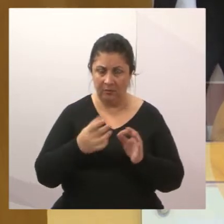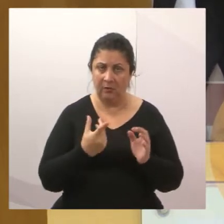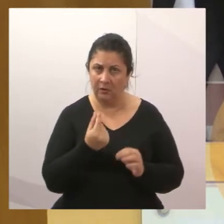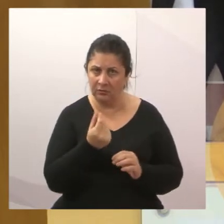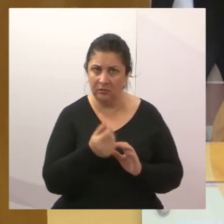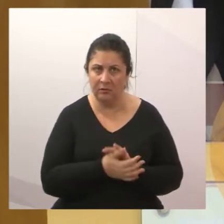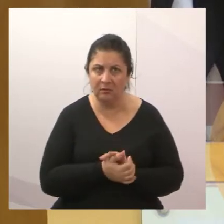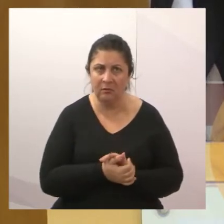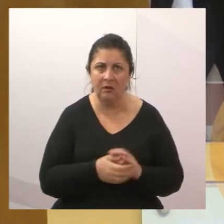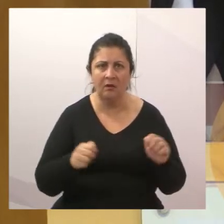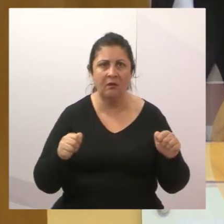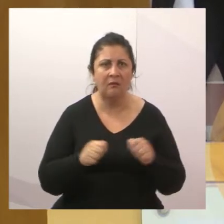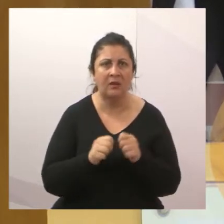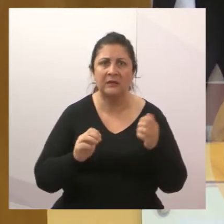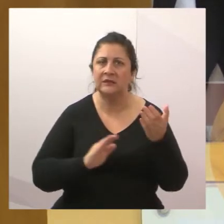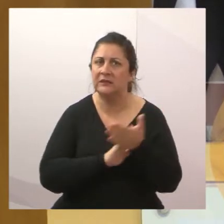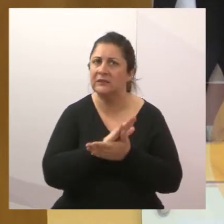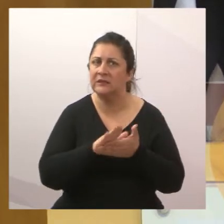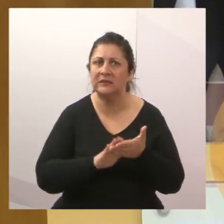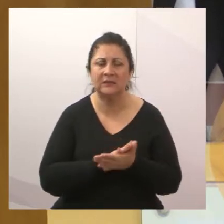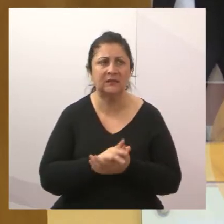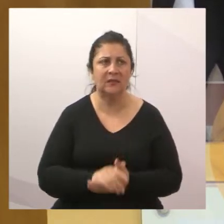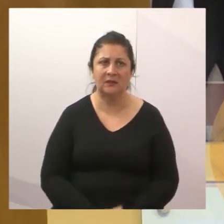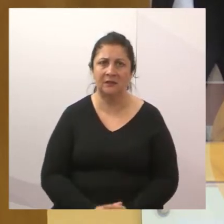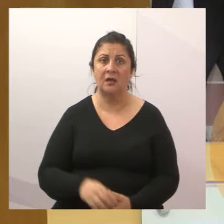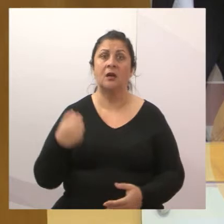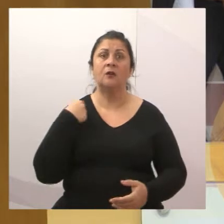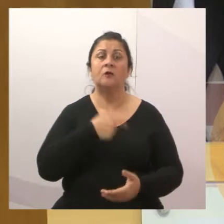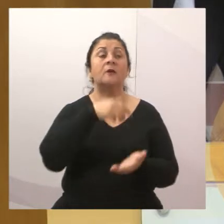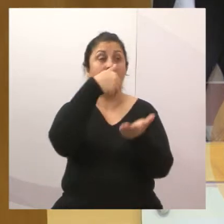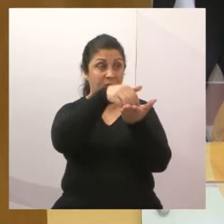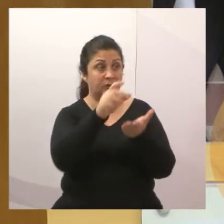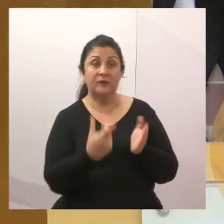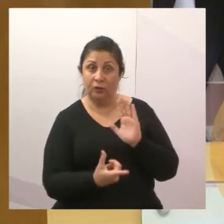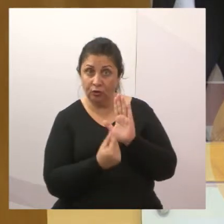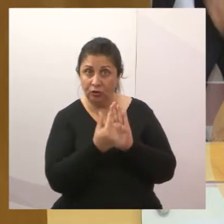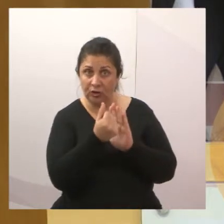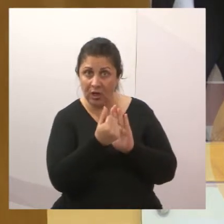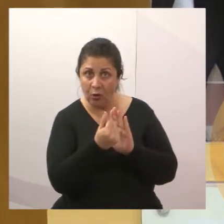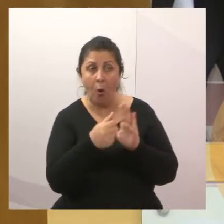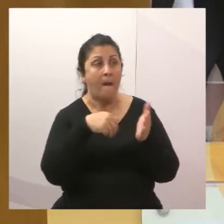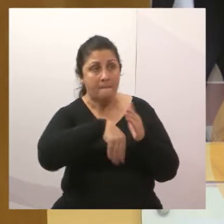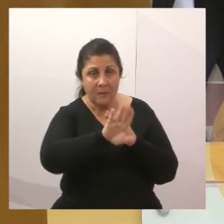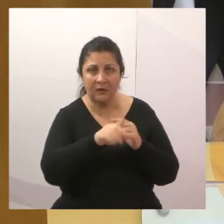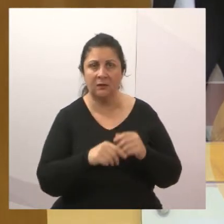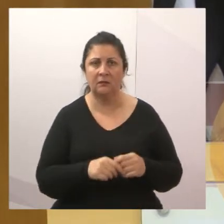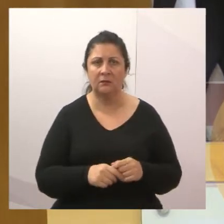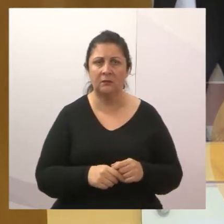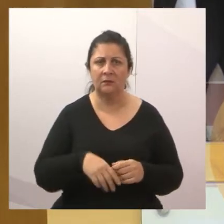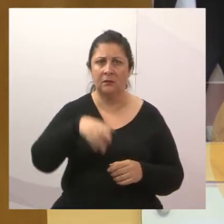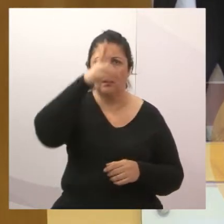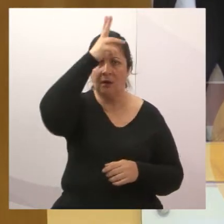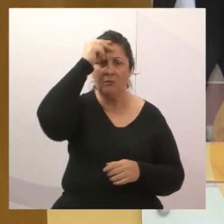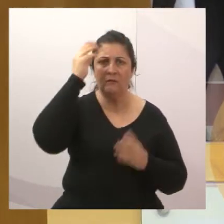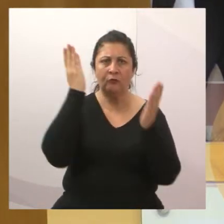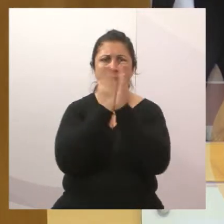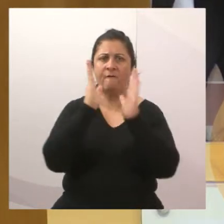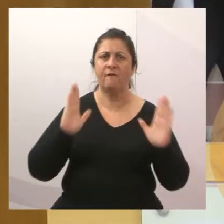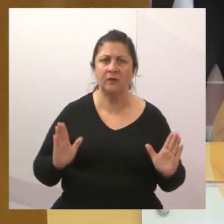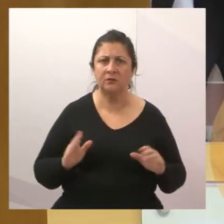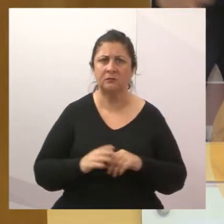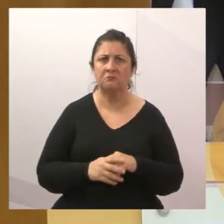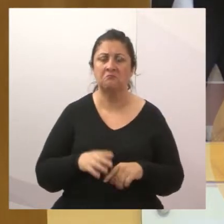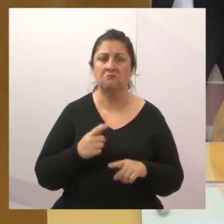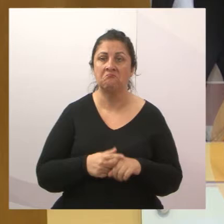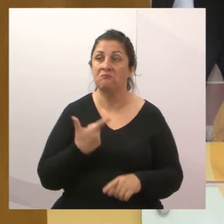não foram liberadas várias das emendas impositivas aqui dos vereadores. A prefeitura vai fechar a porta dia 13 agora por